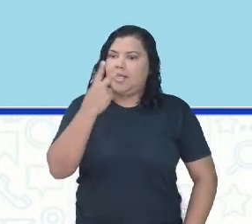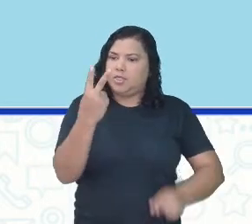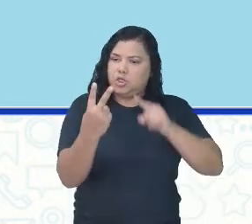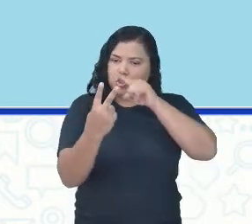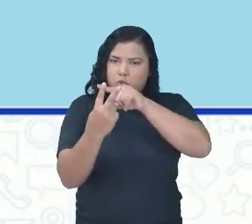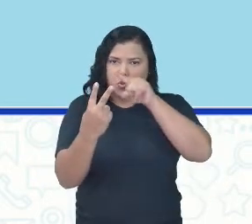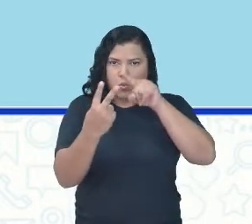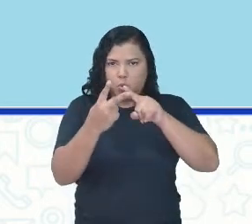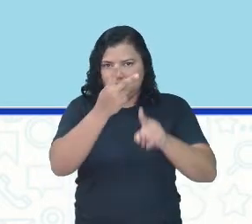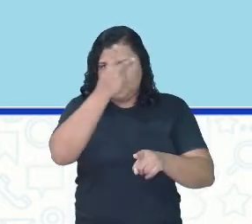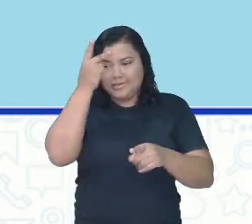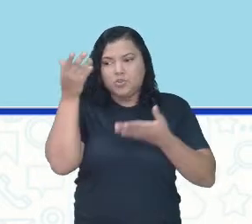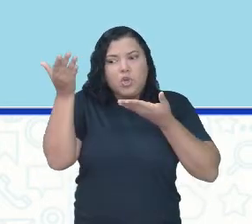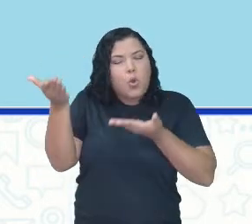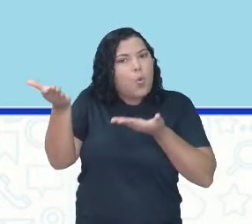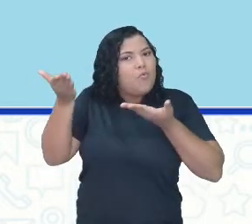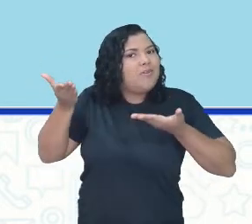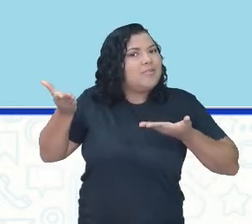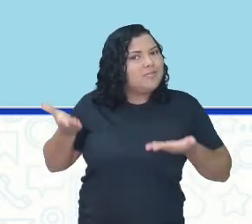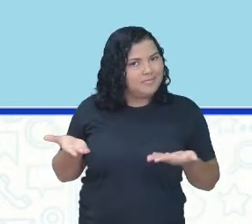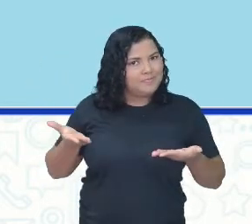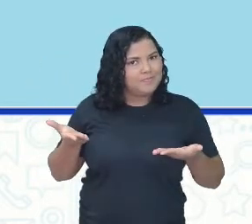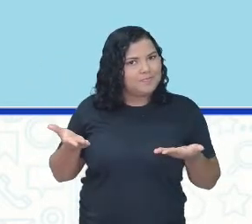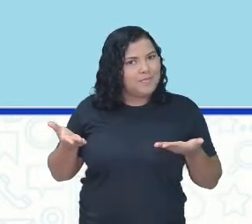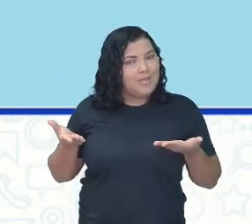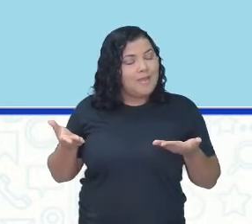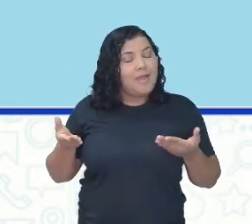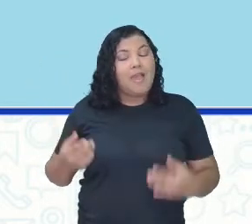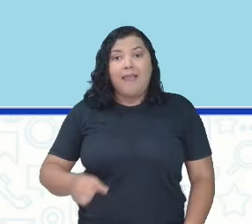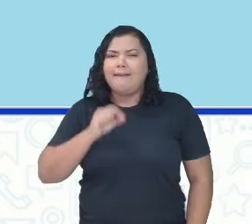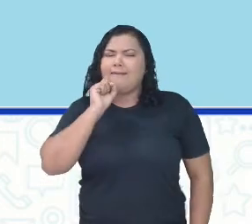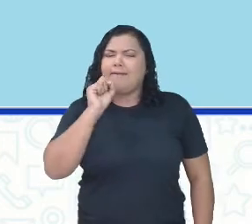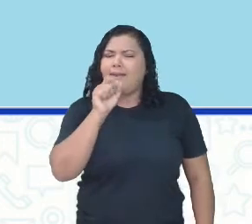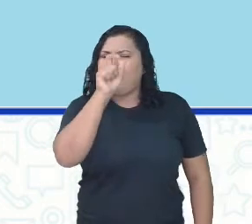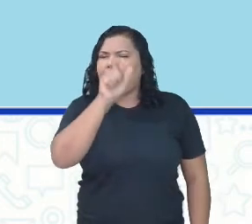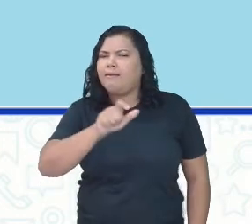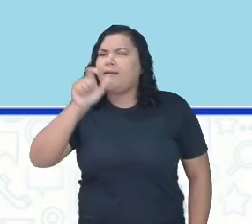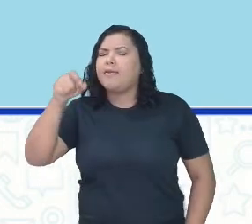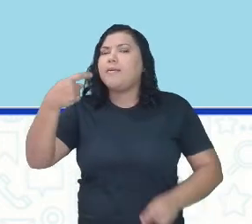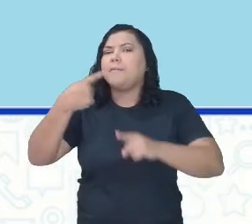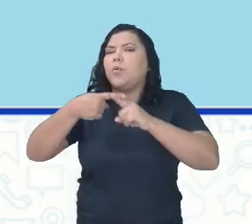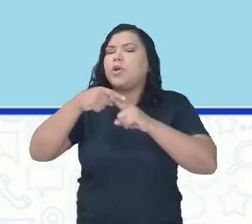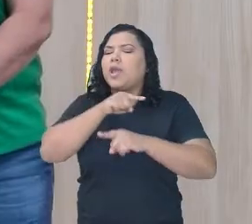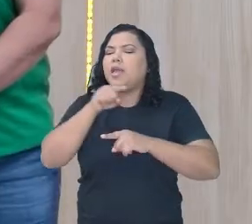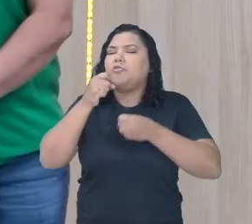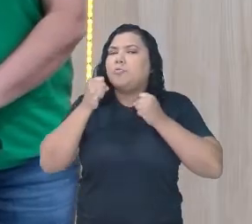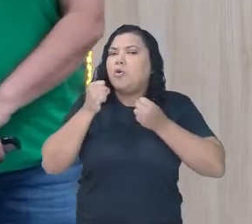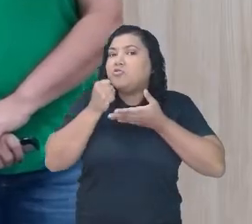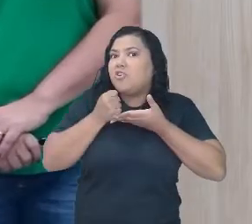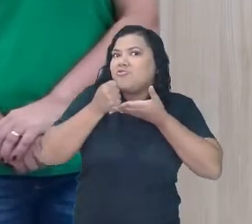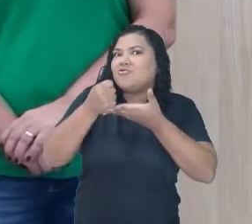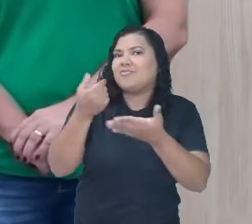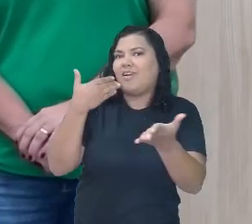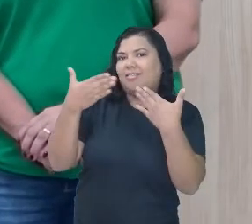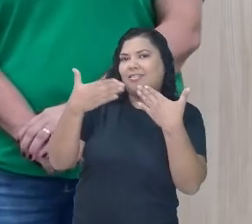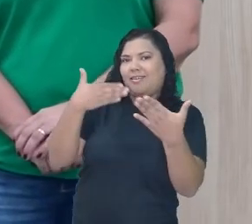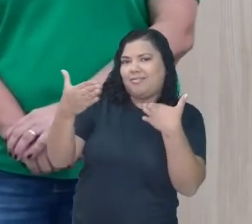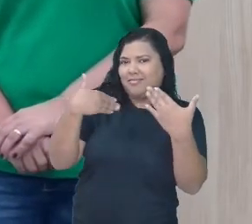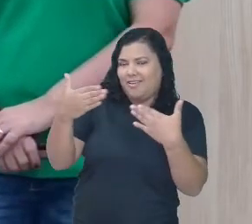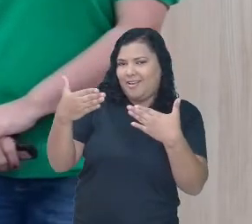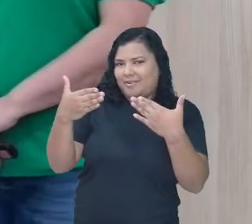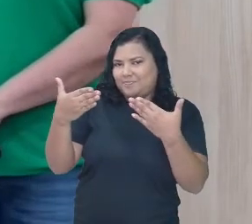Quem são eles e por que eles podem contribuir para o debate? E aí, quem são